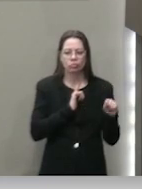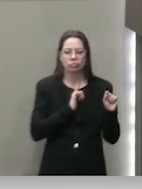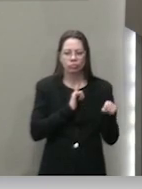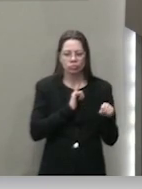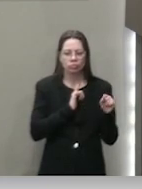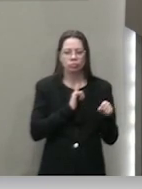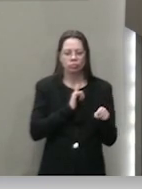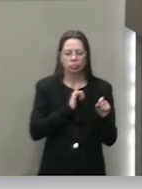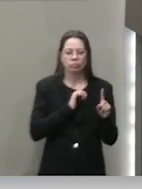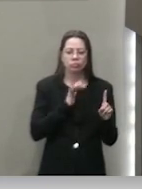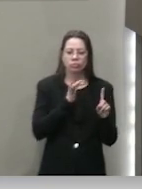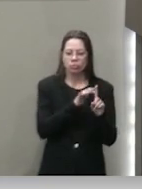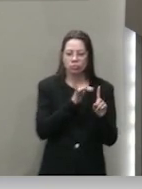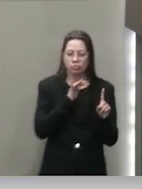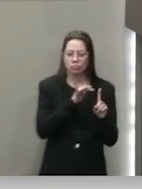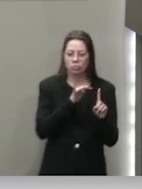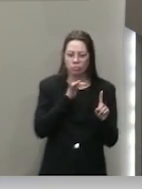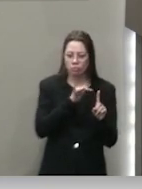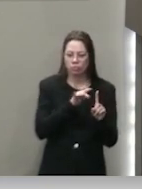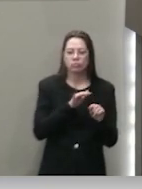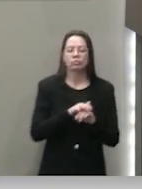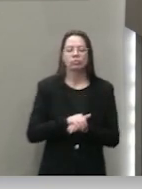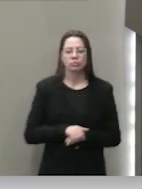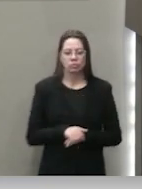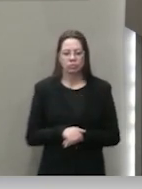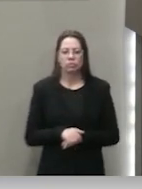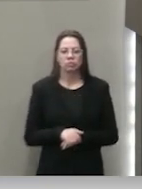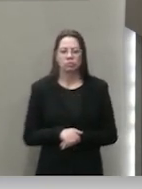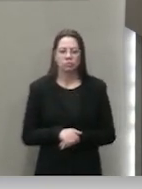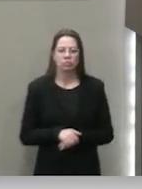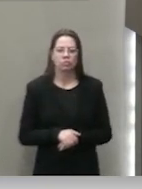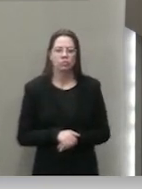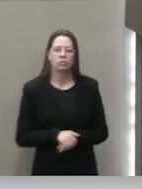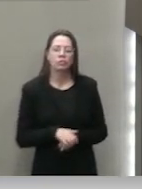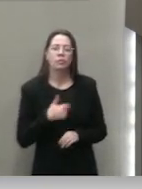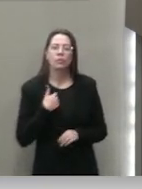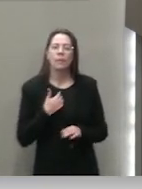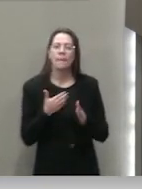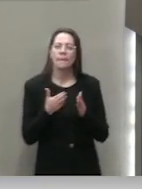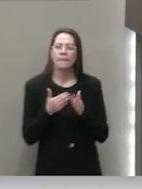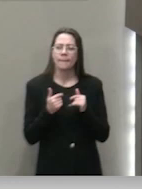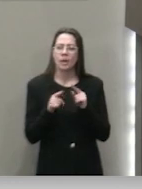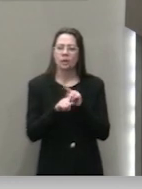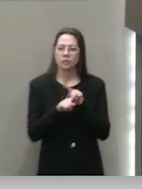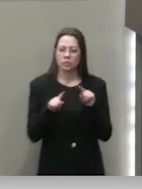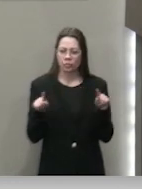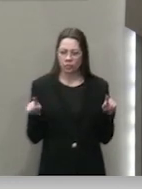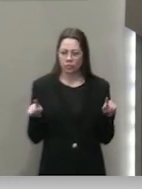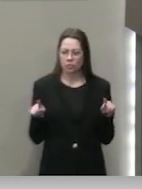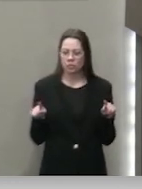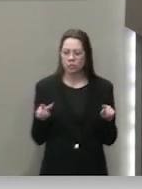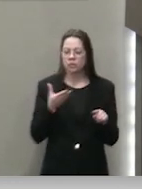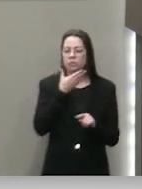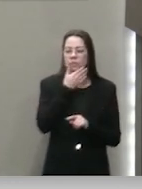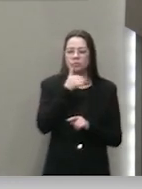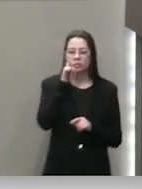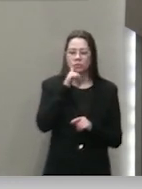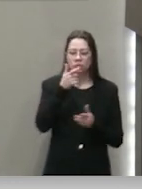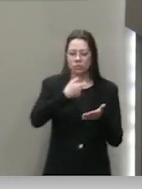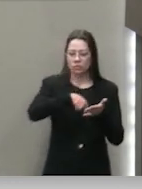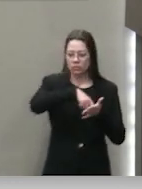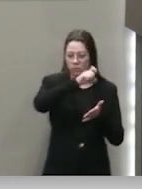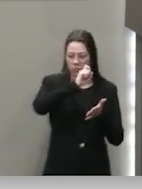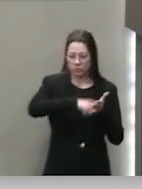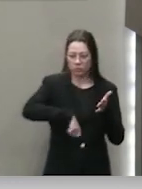como intervir diante desse cenário. Peço encarecidamente que os senhores e senhoras